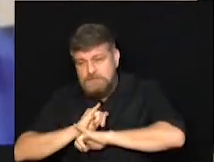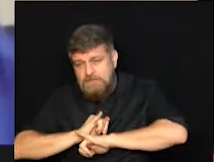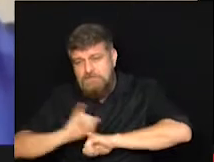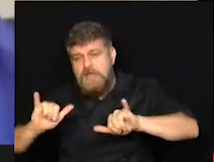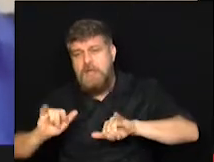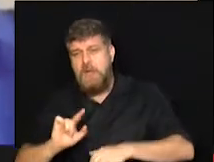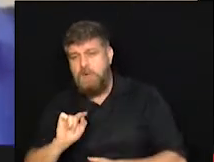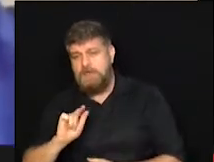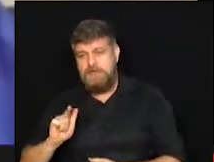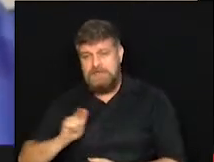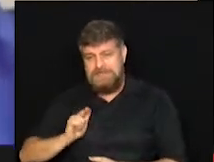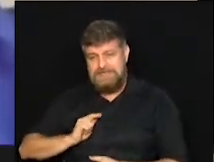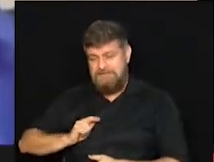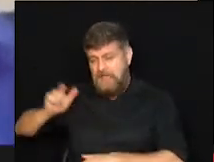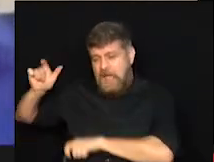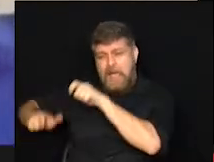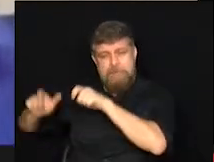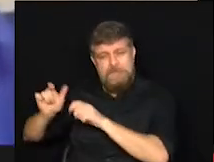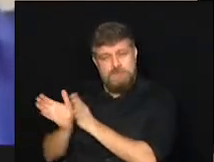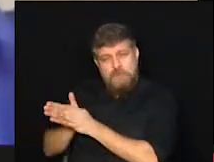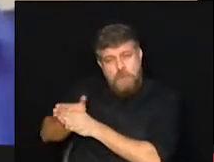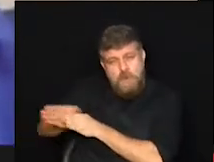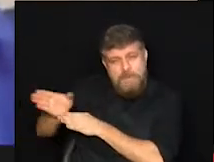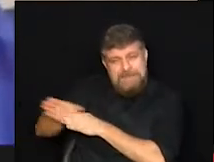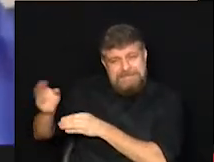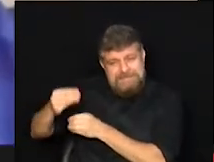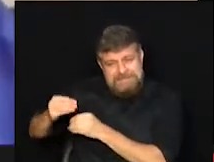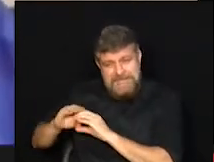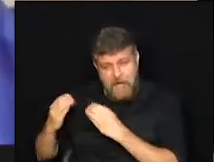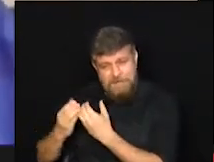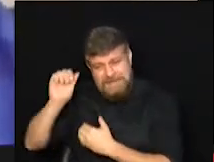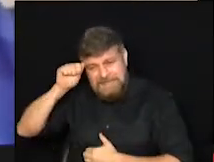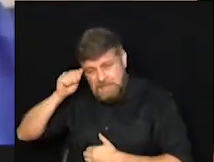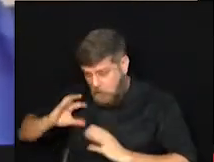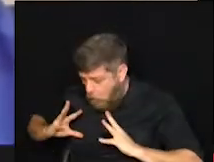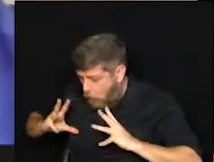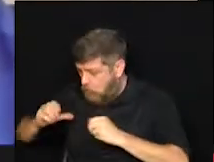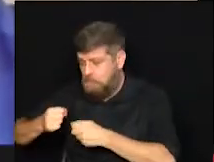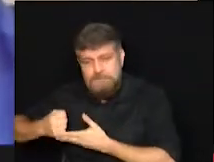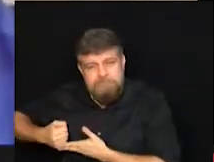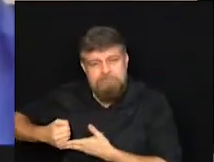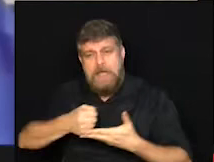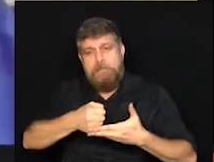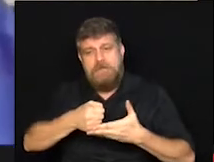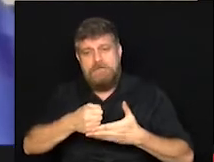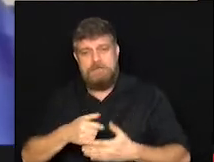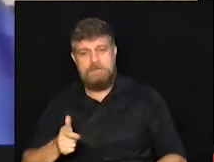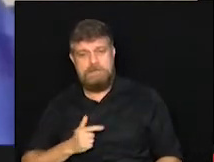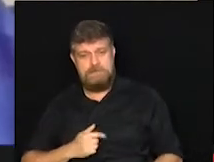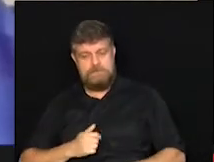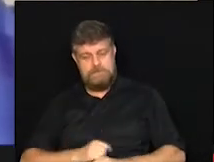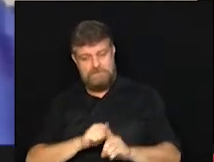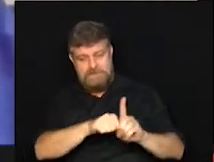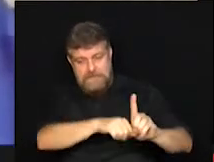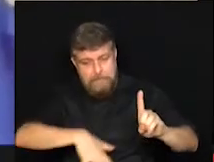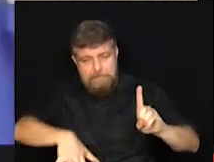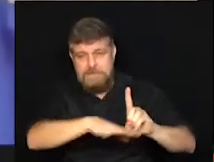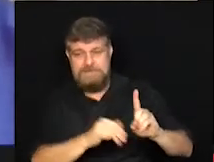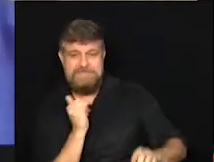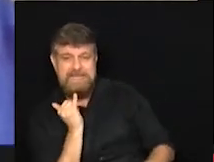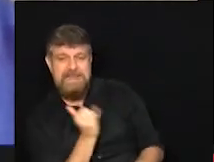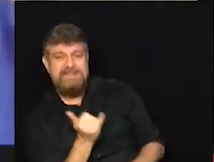a colaboração de todos os membros do Conselho da Comunidade Negra, todos. E dizer para toda a sociedade civil